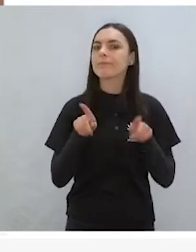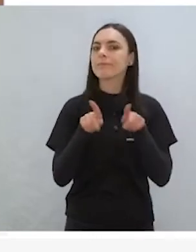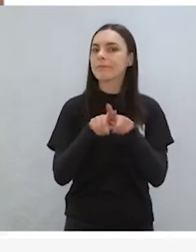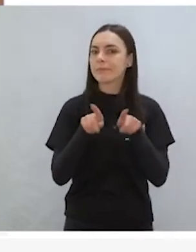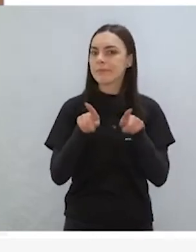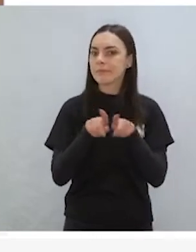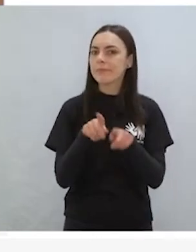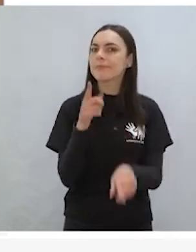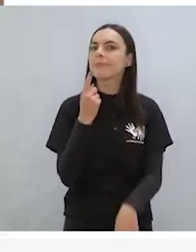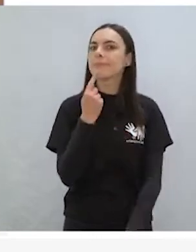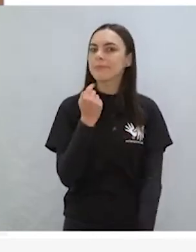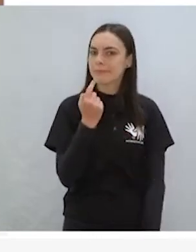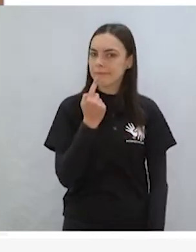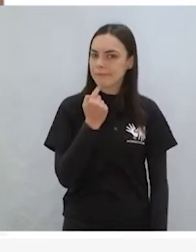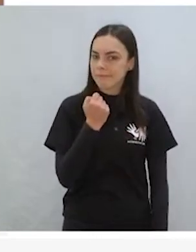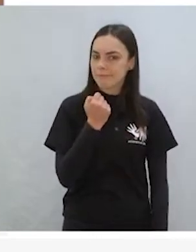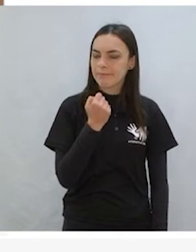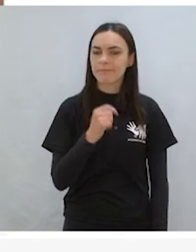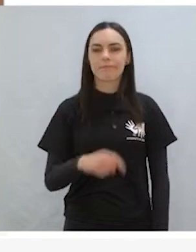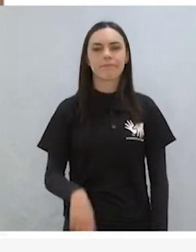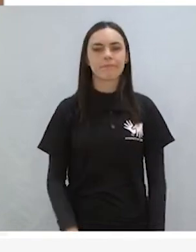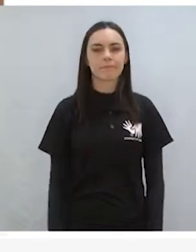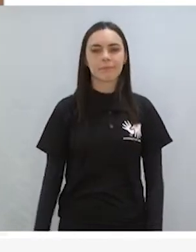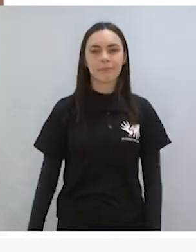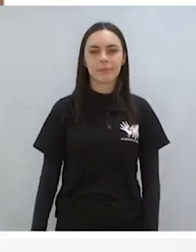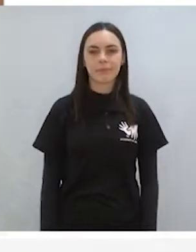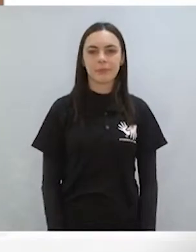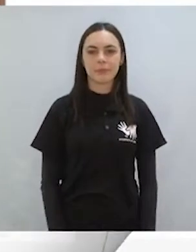amarelas e até vermelhas.